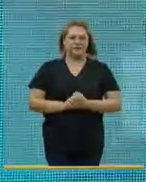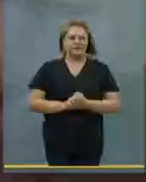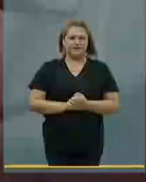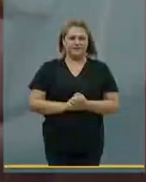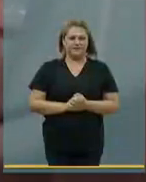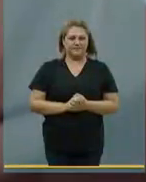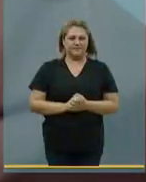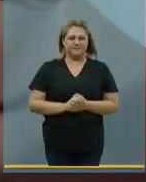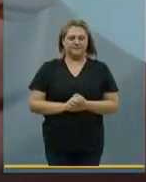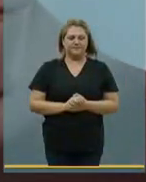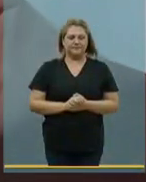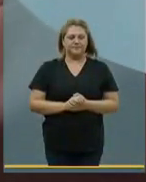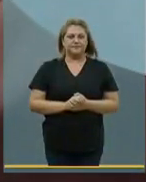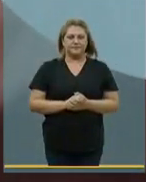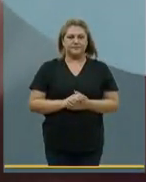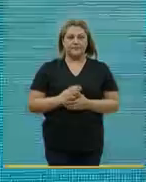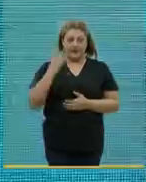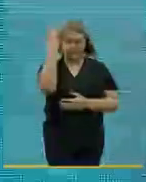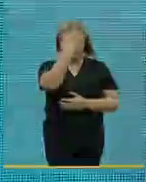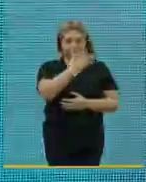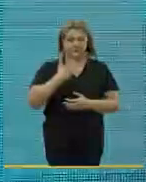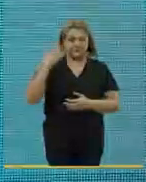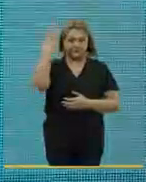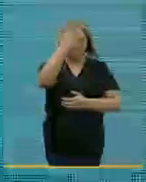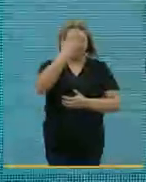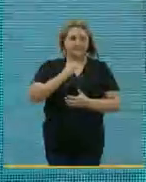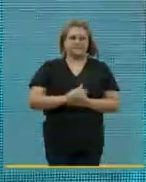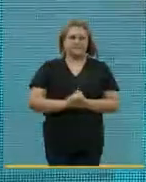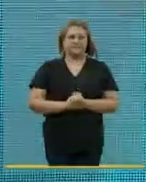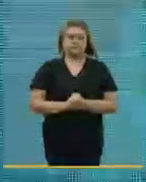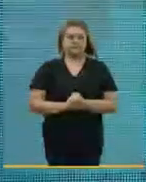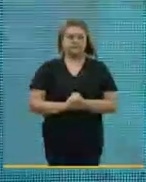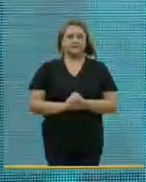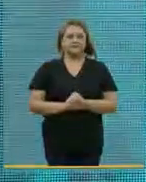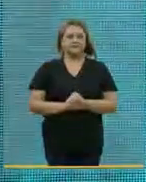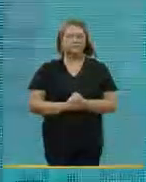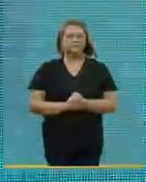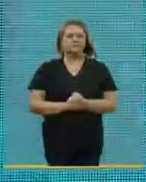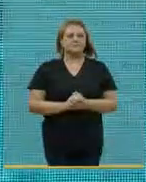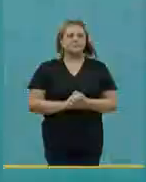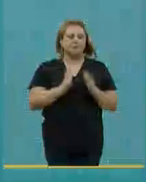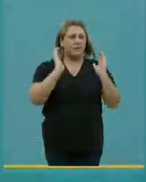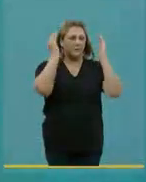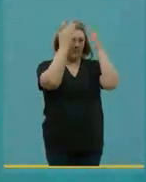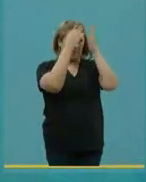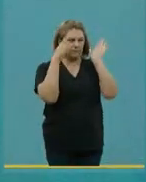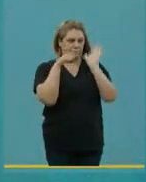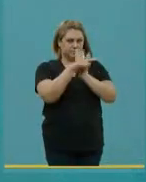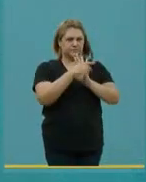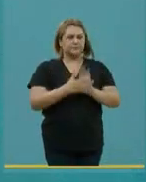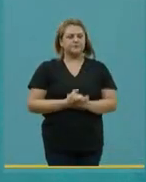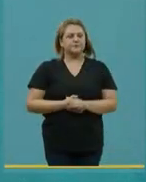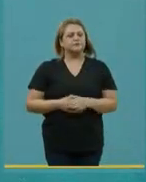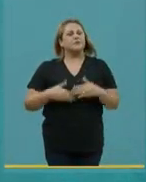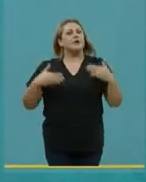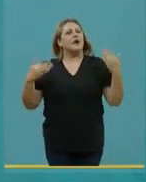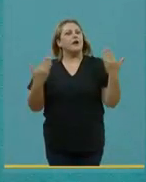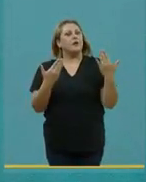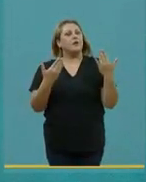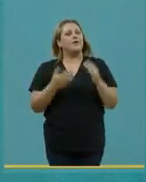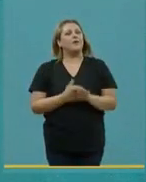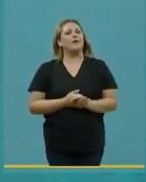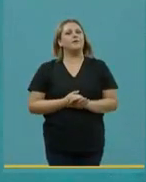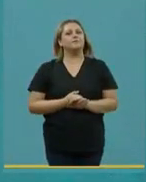candidato fernando haddad dora nem sua pergunta a campanha da fraternidade